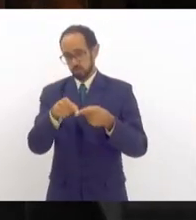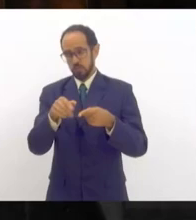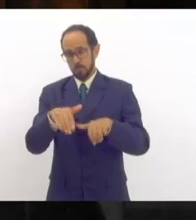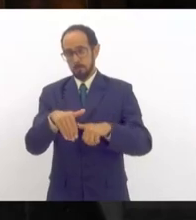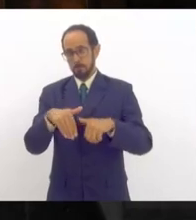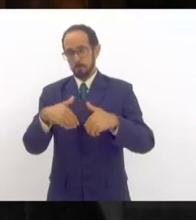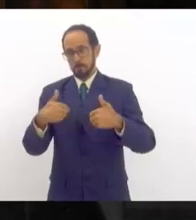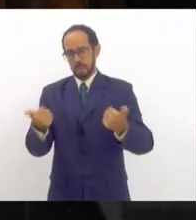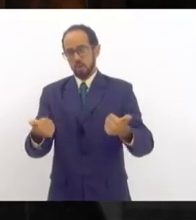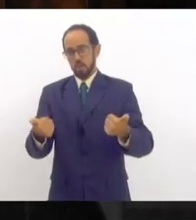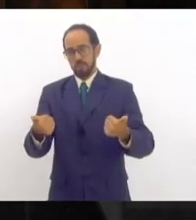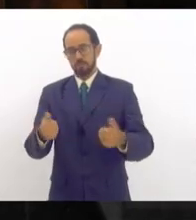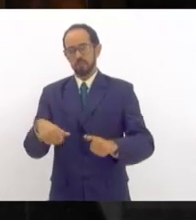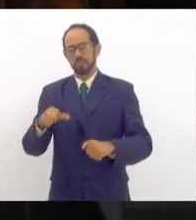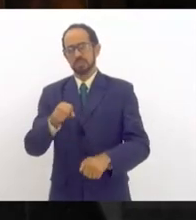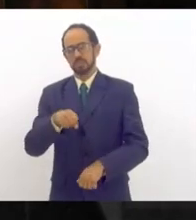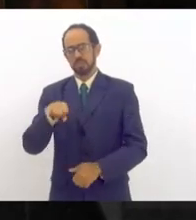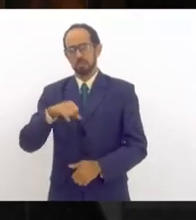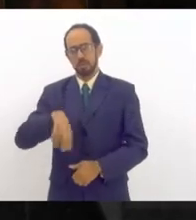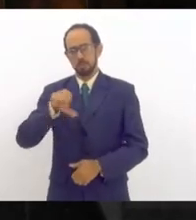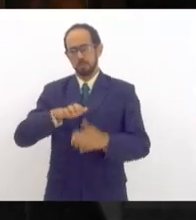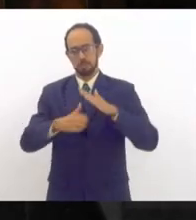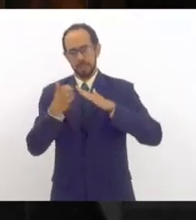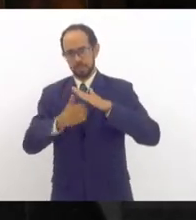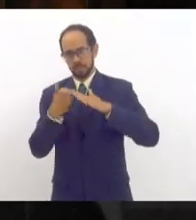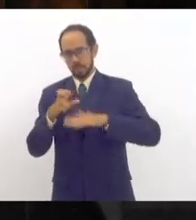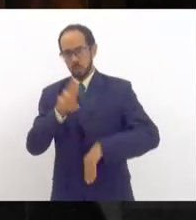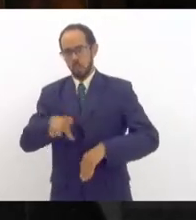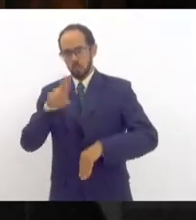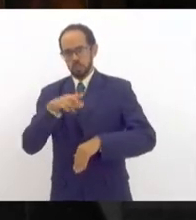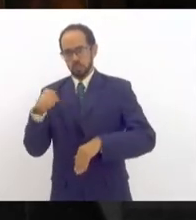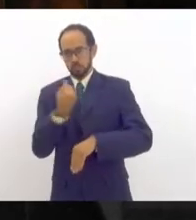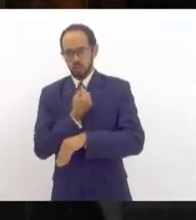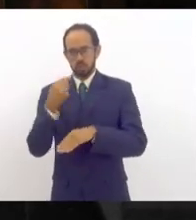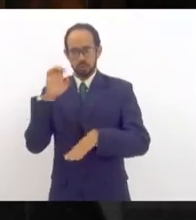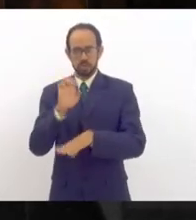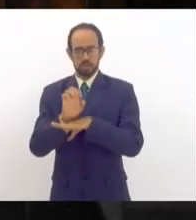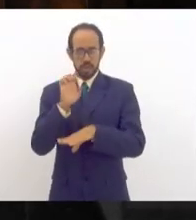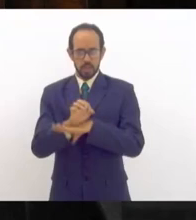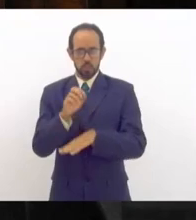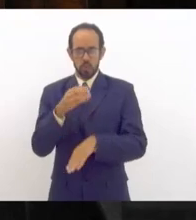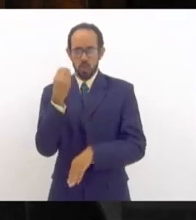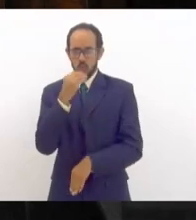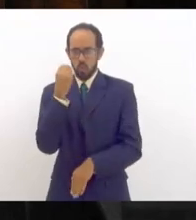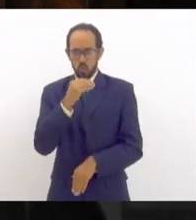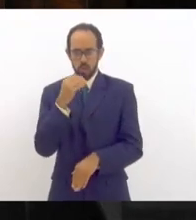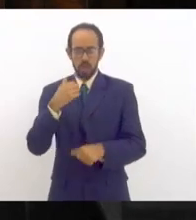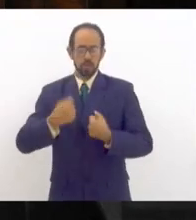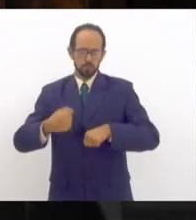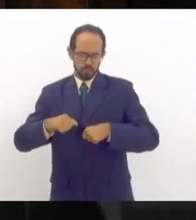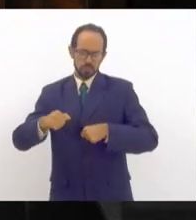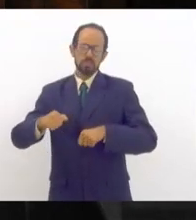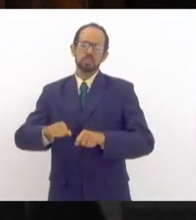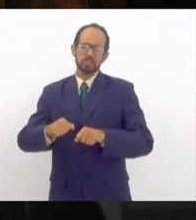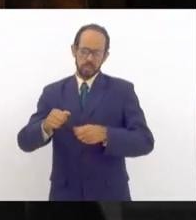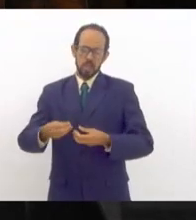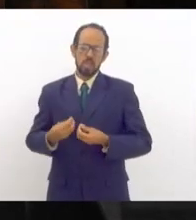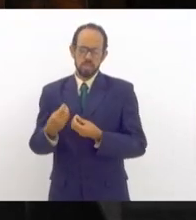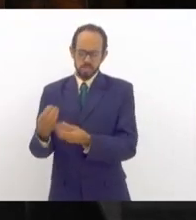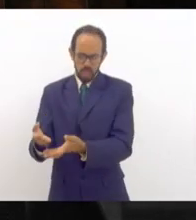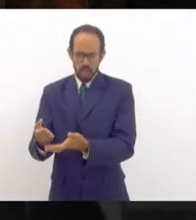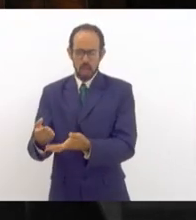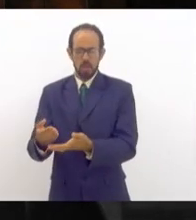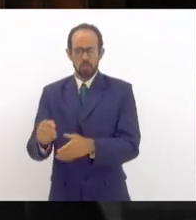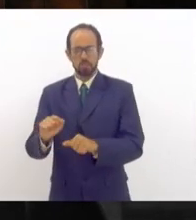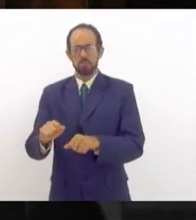vem aqui usufrui do nosso Estado é lucra com ele ela tem que deixar uma contrapartida social e a gente